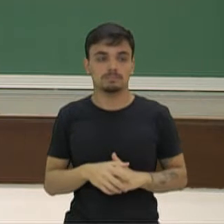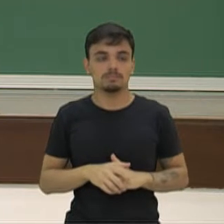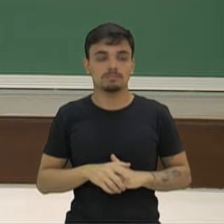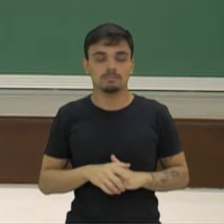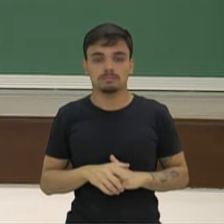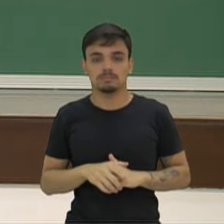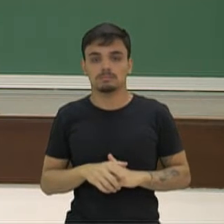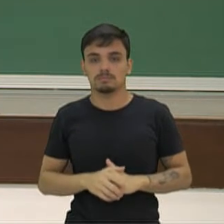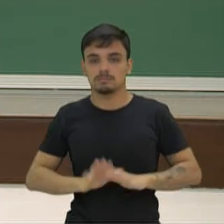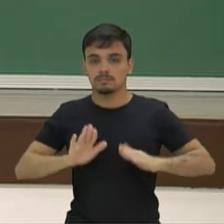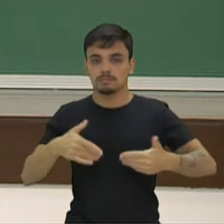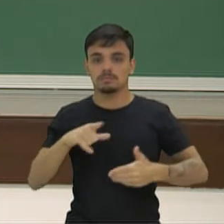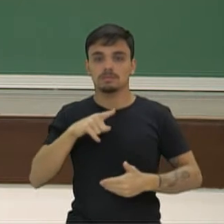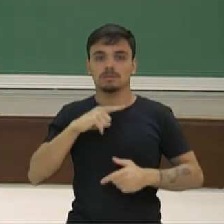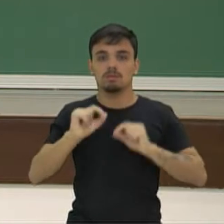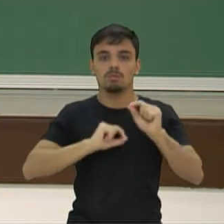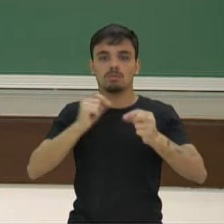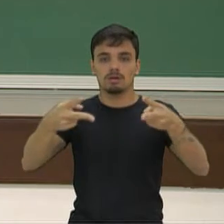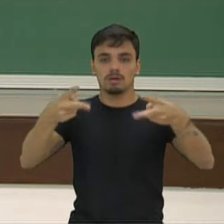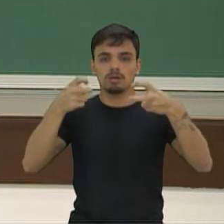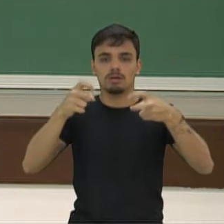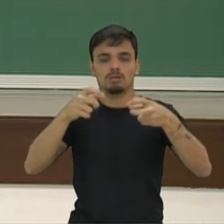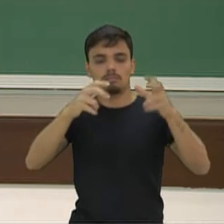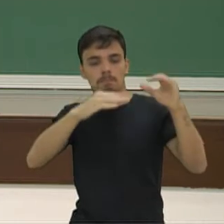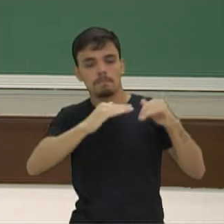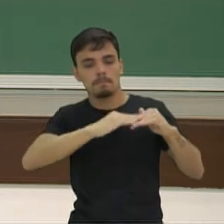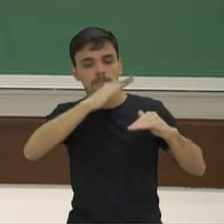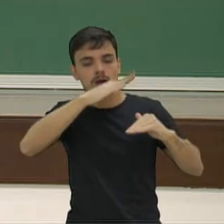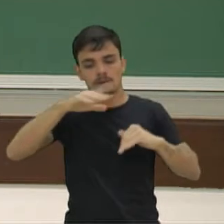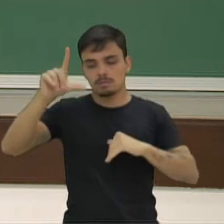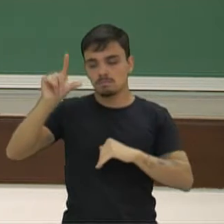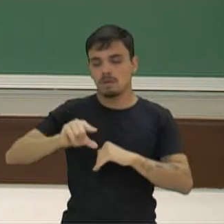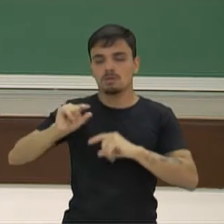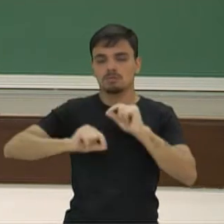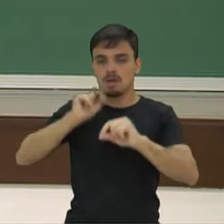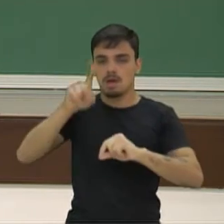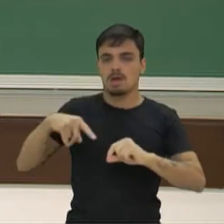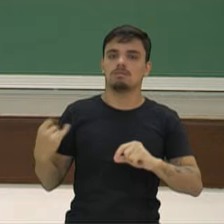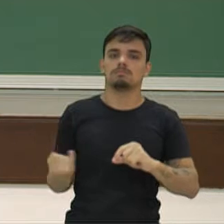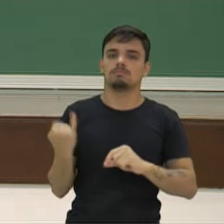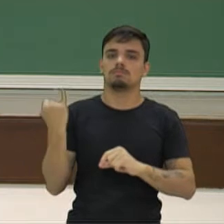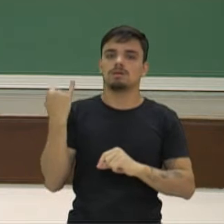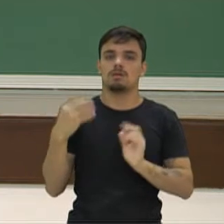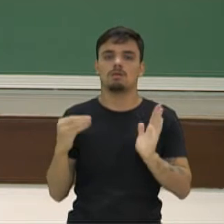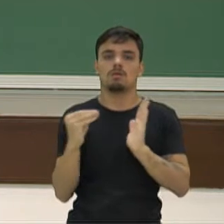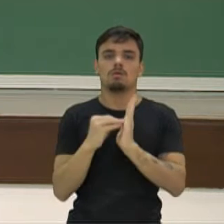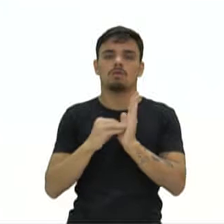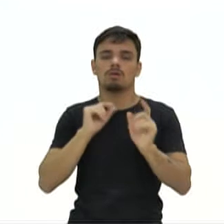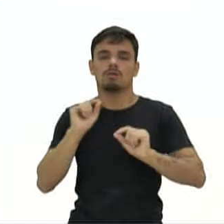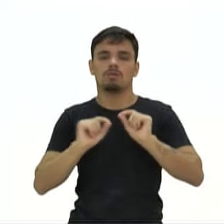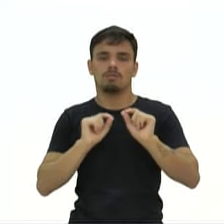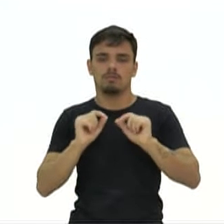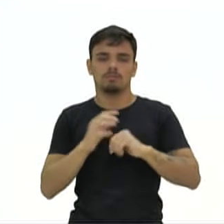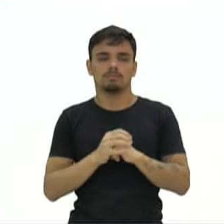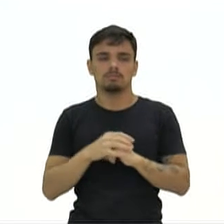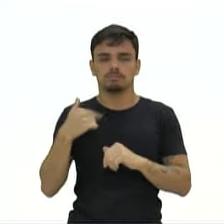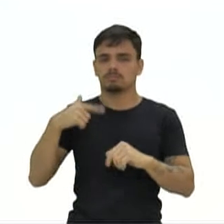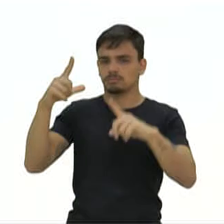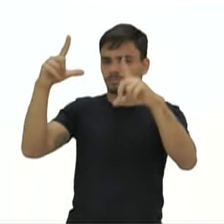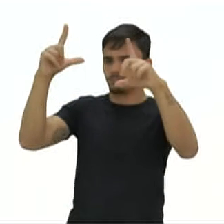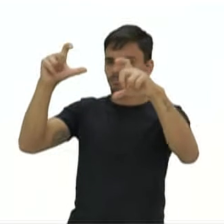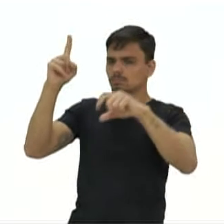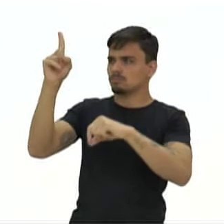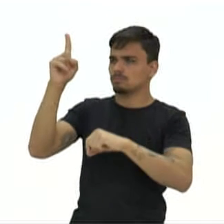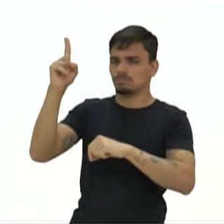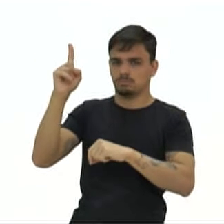Então, ter essa noção de onde tem mais, onde tem menos, é importante. Eu marcaria aí, tirei uma fotografia na minha cabeça,